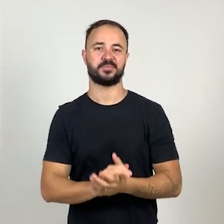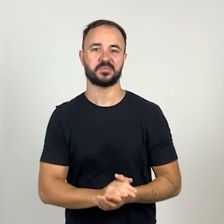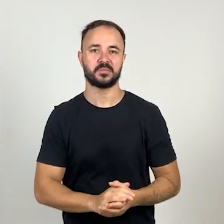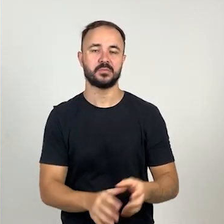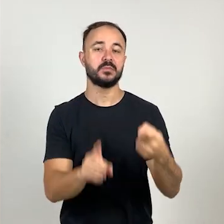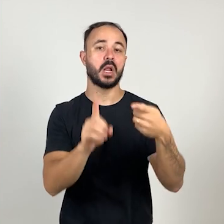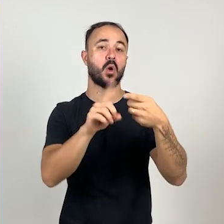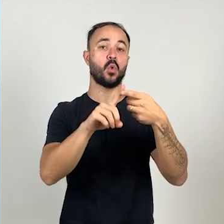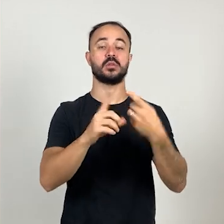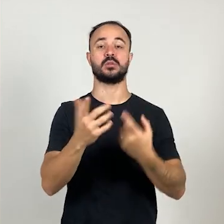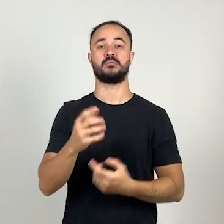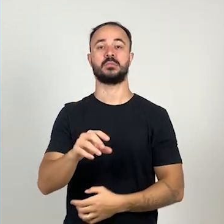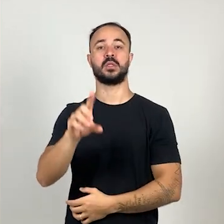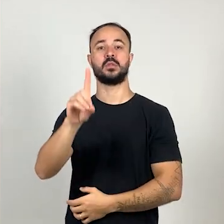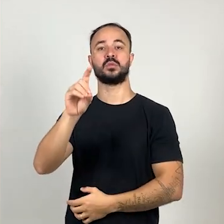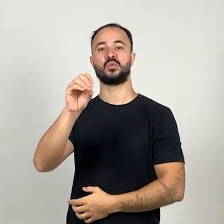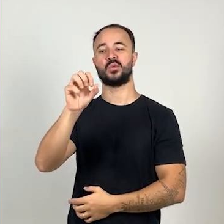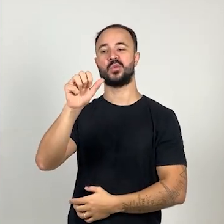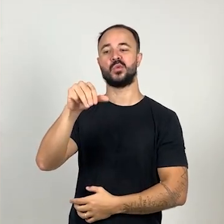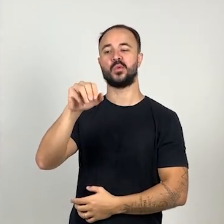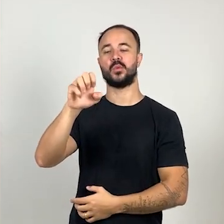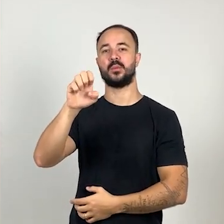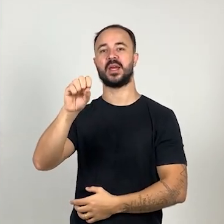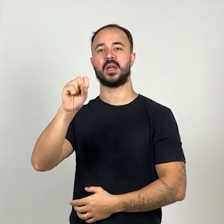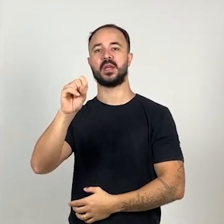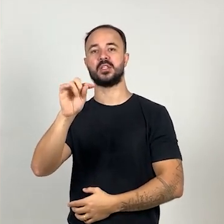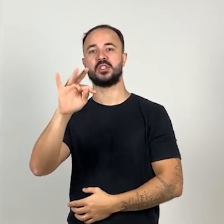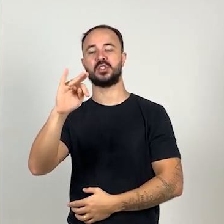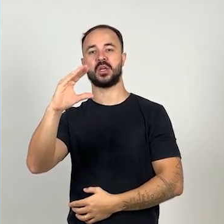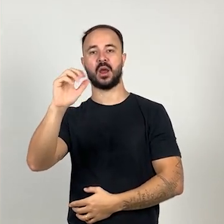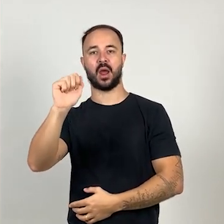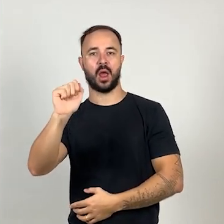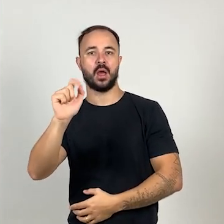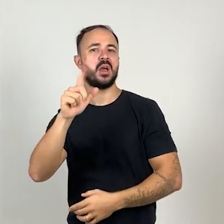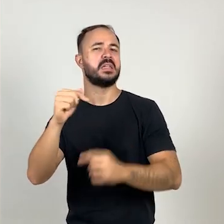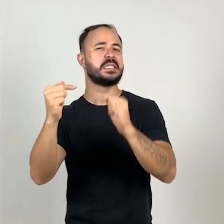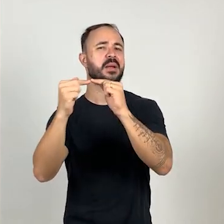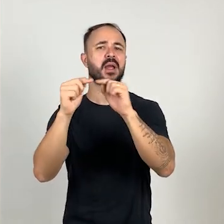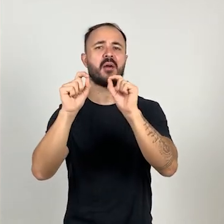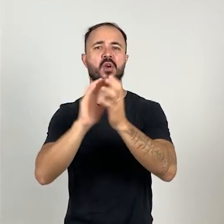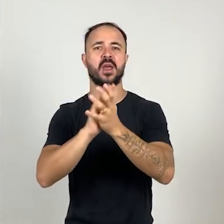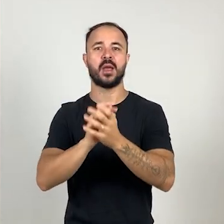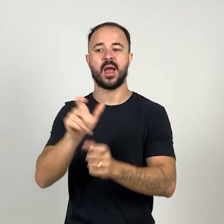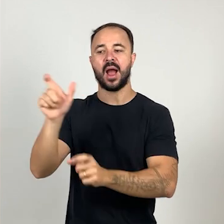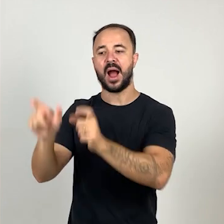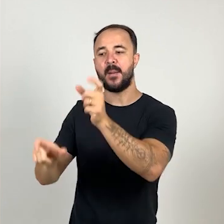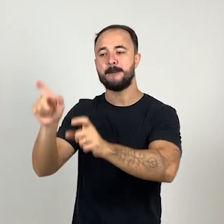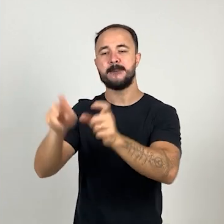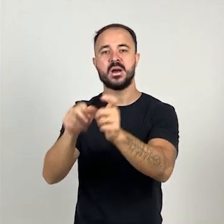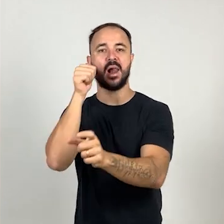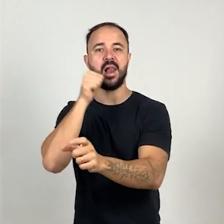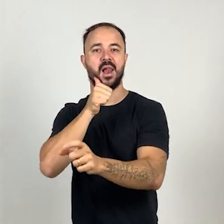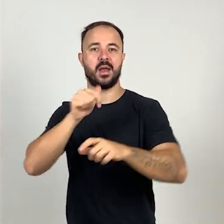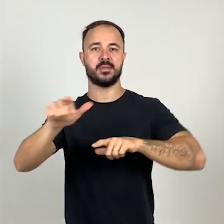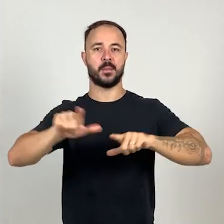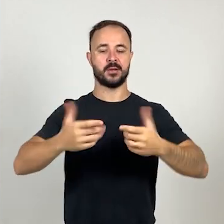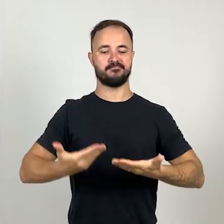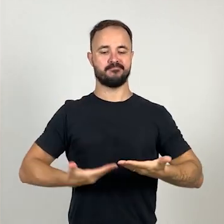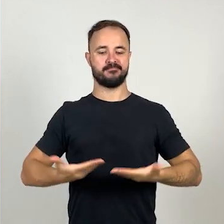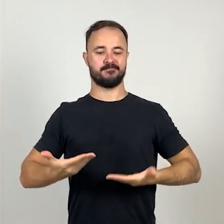Doméstica. Essa palavra designava as escravas que trabalhavam dentro das casas das famílias